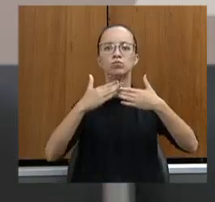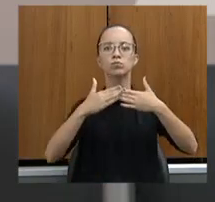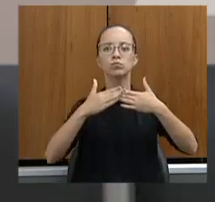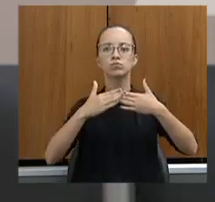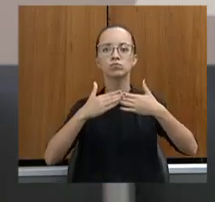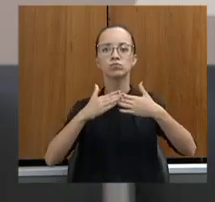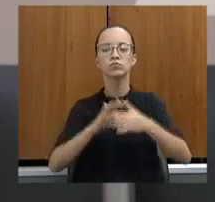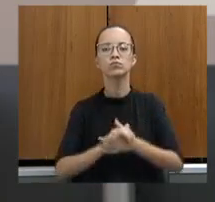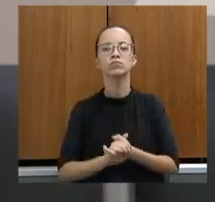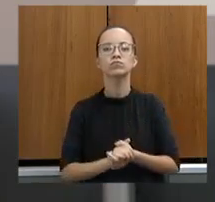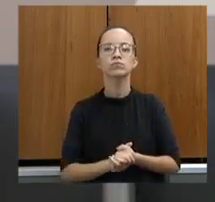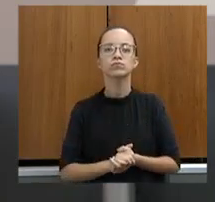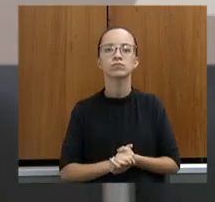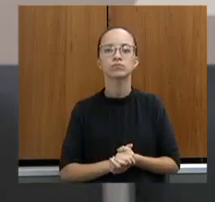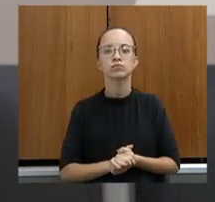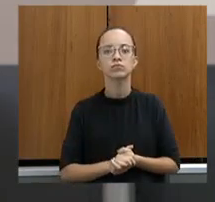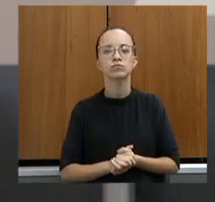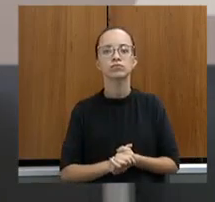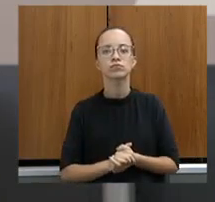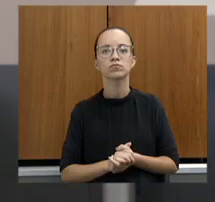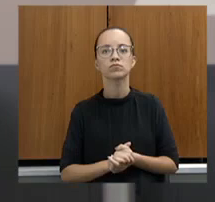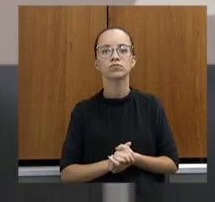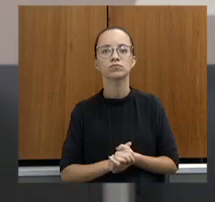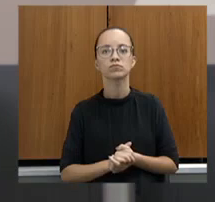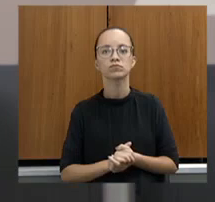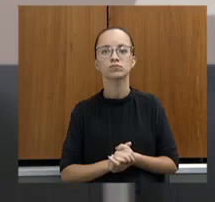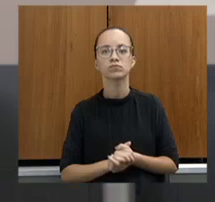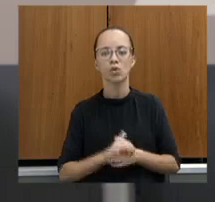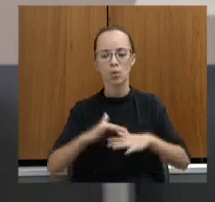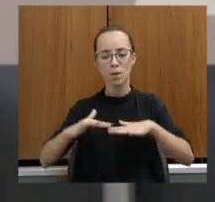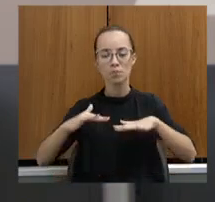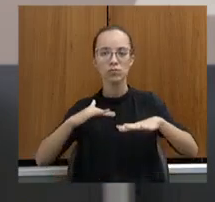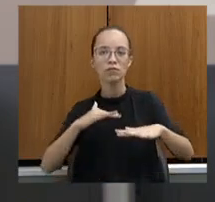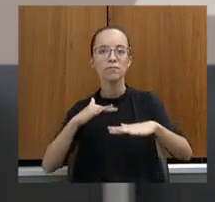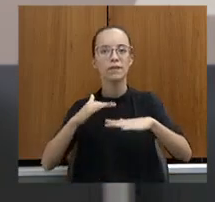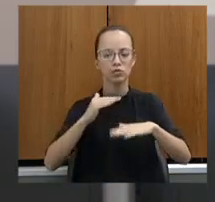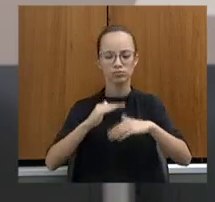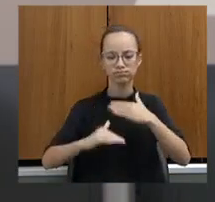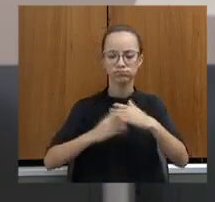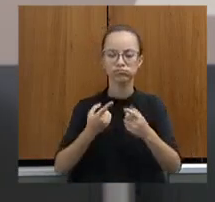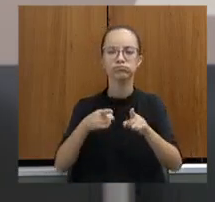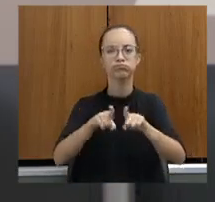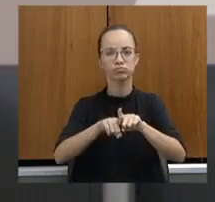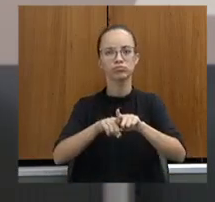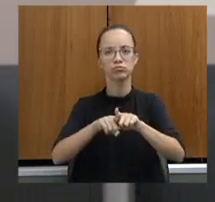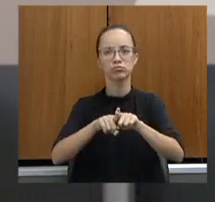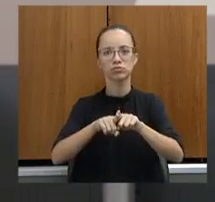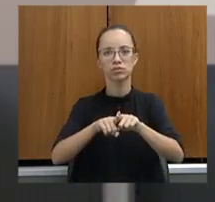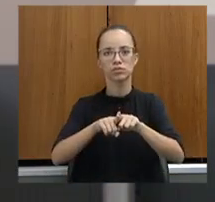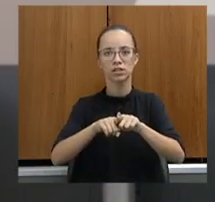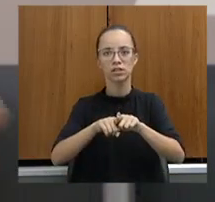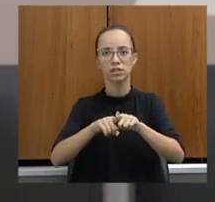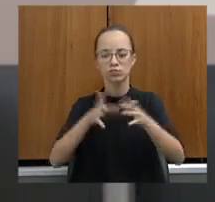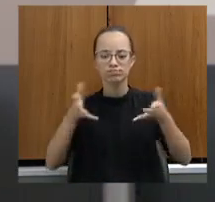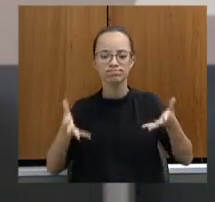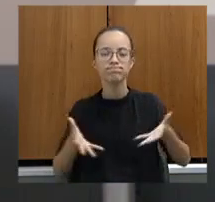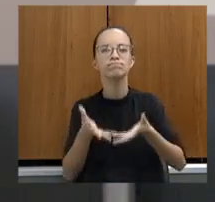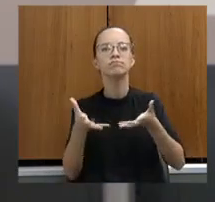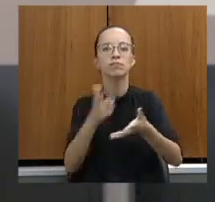patinar né e aquilo que vai movimento constante com combustível né E tem esse combustível